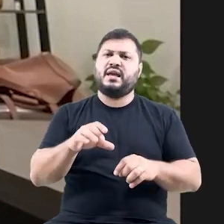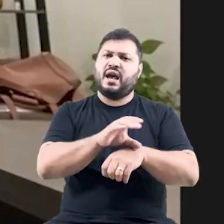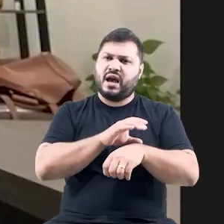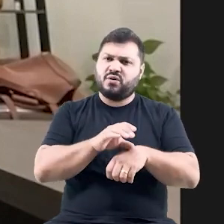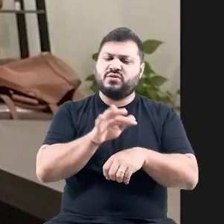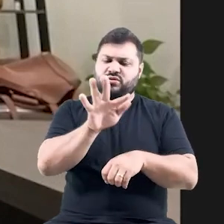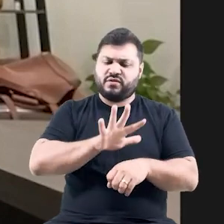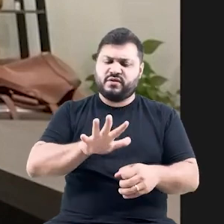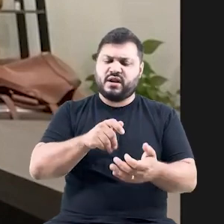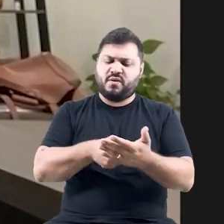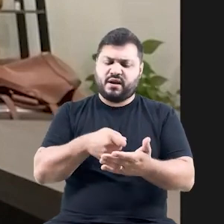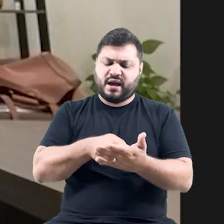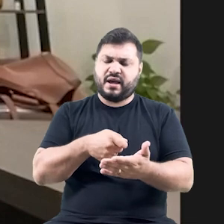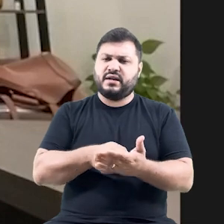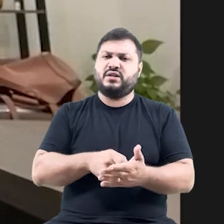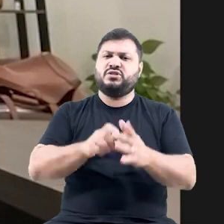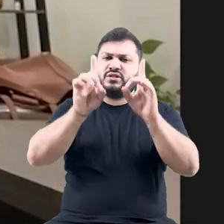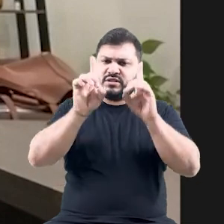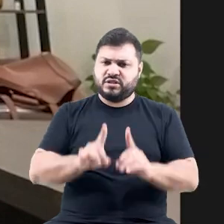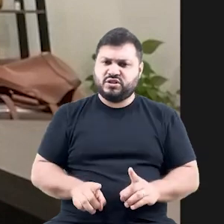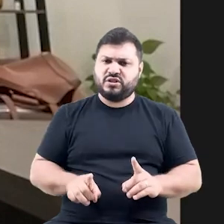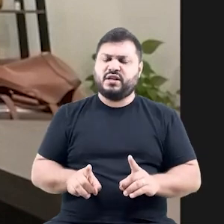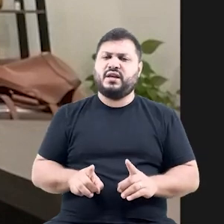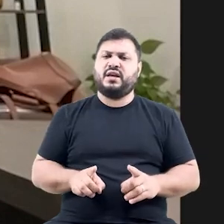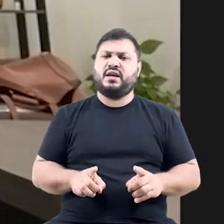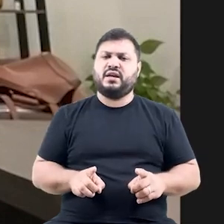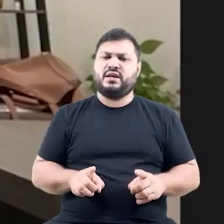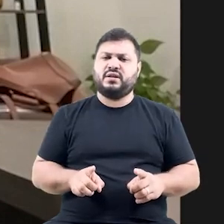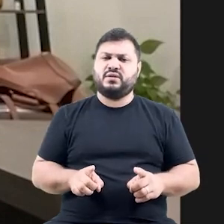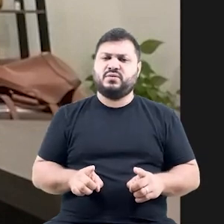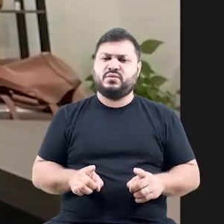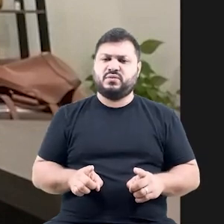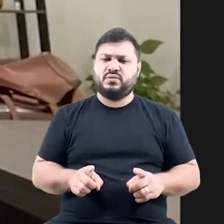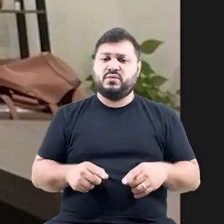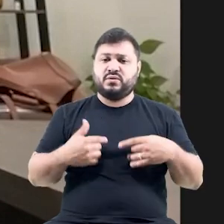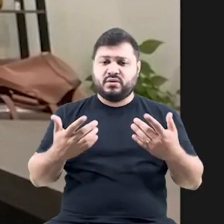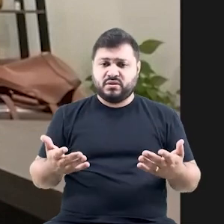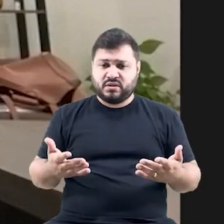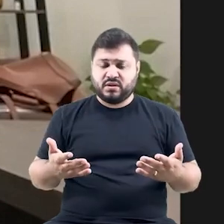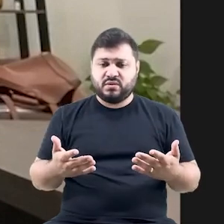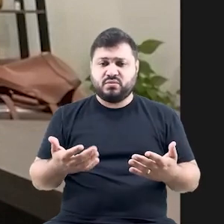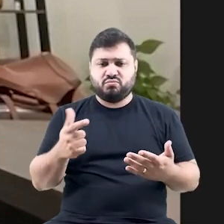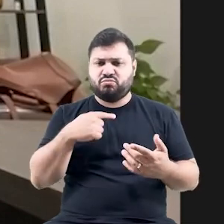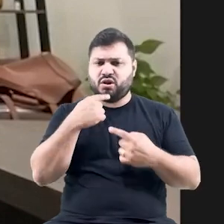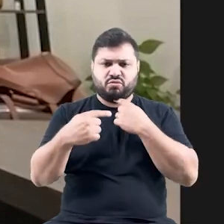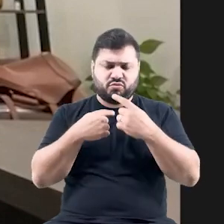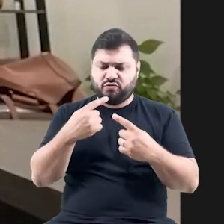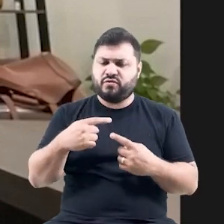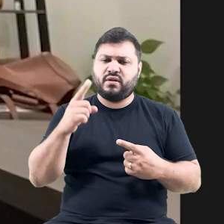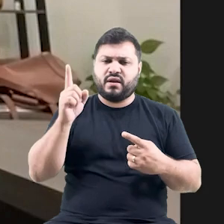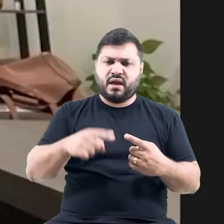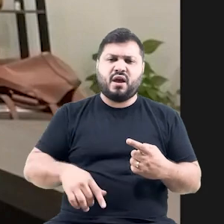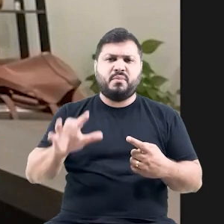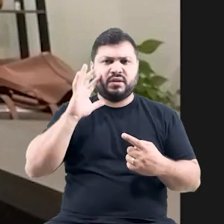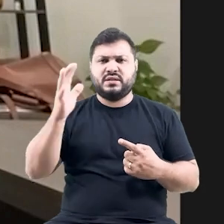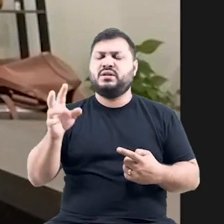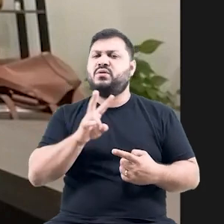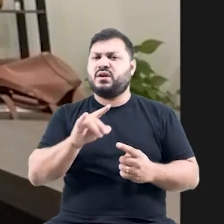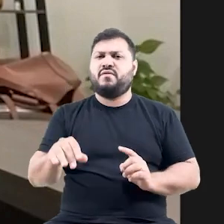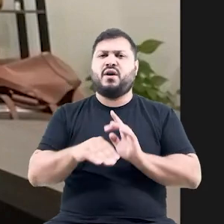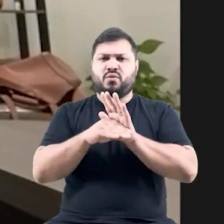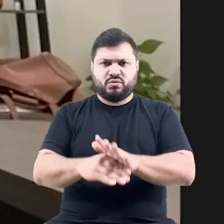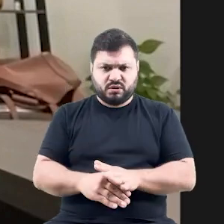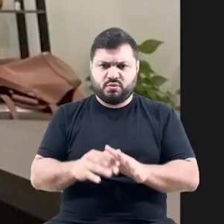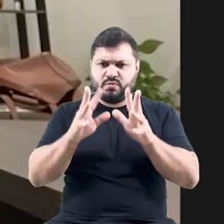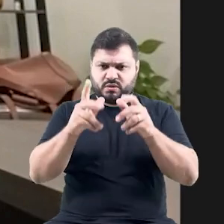A Constituição Federal garante esse direito da preservação da maternidade. Então, sem sombra de dúvida, é uma decisão que